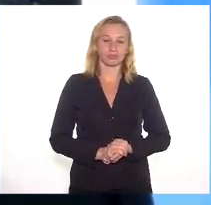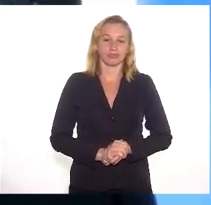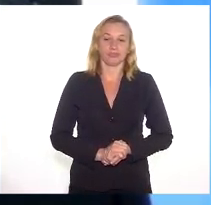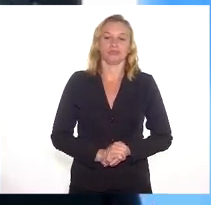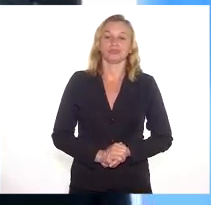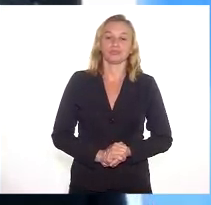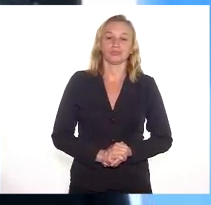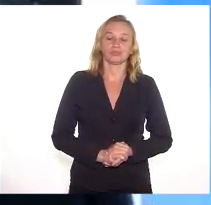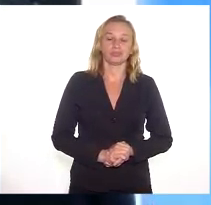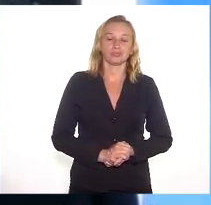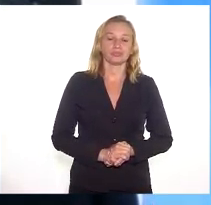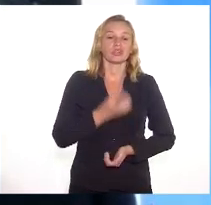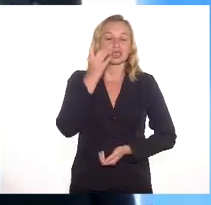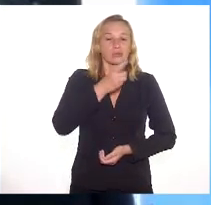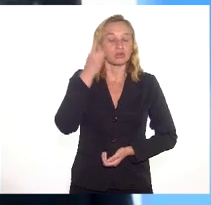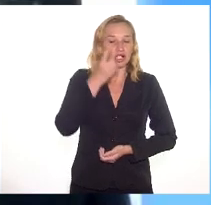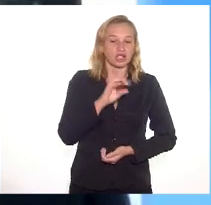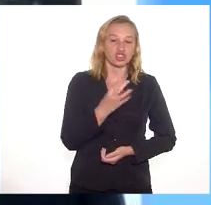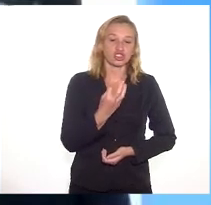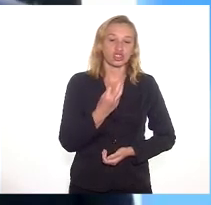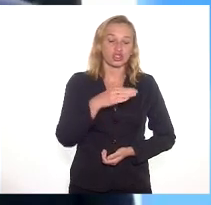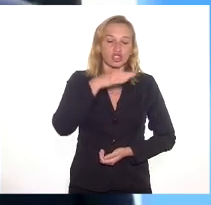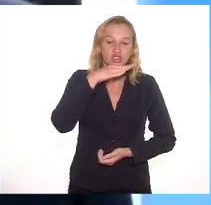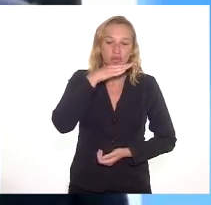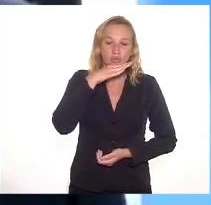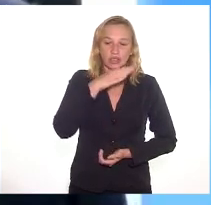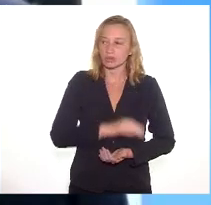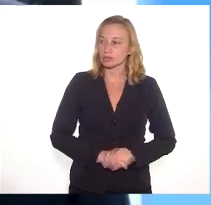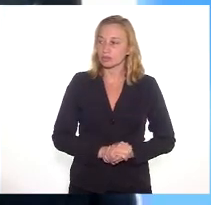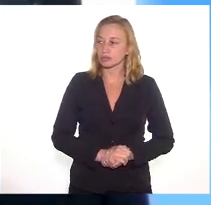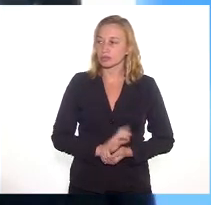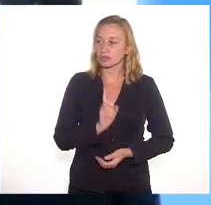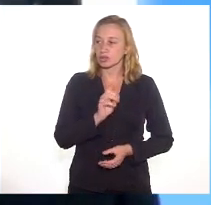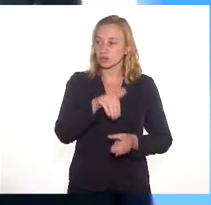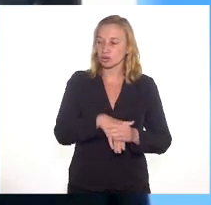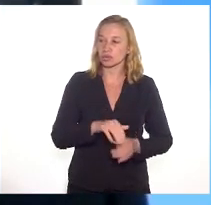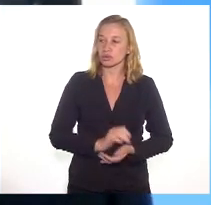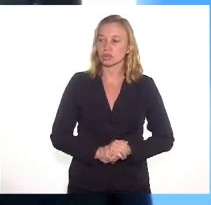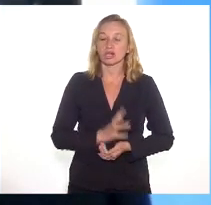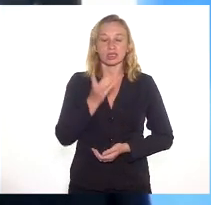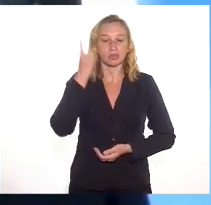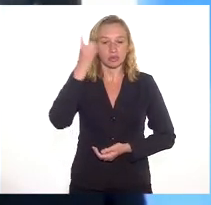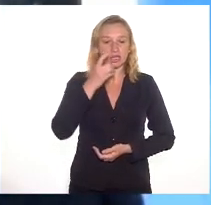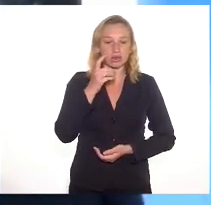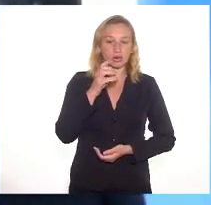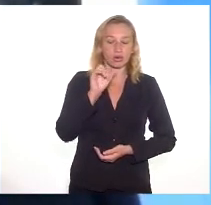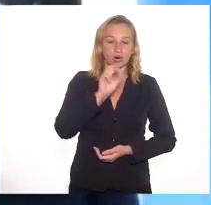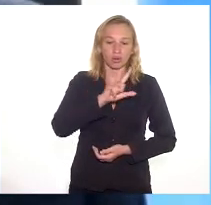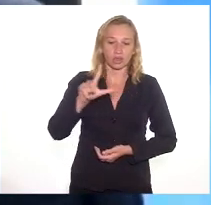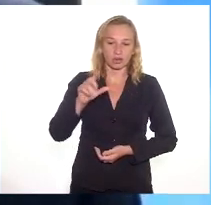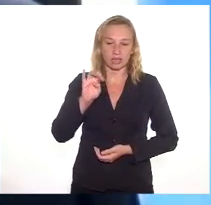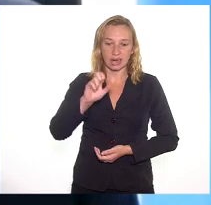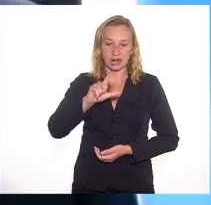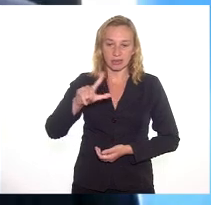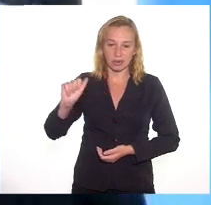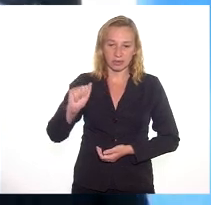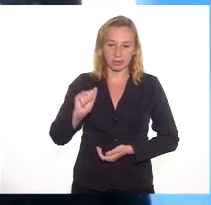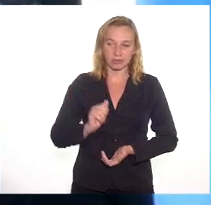Ainda não votou. Deputado Chiquinho da Mangueira. Não votou. Deputado Coronel Salema.